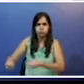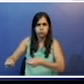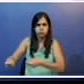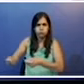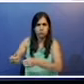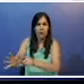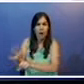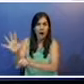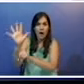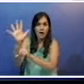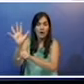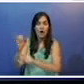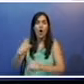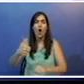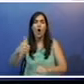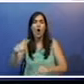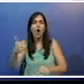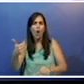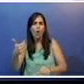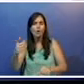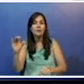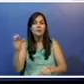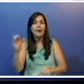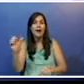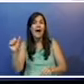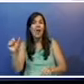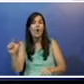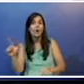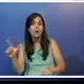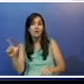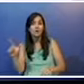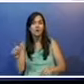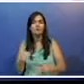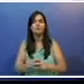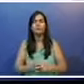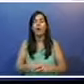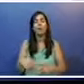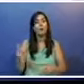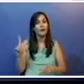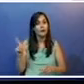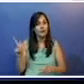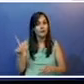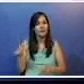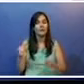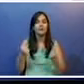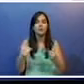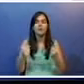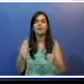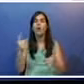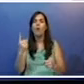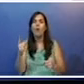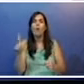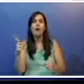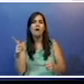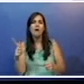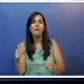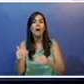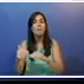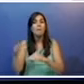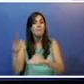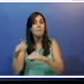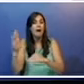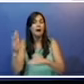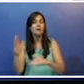cozinha, é de 11 mil calorias por grama, será preciso 1 grama a mais de gás